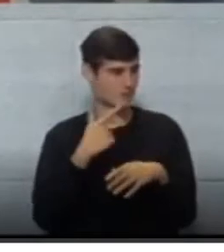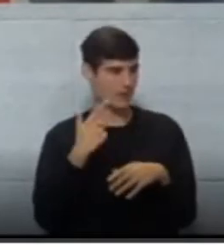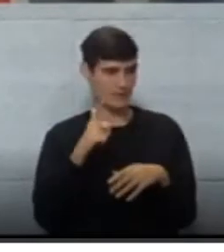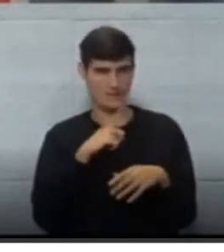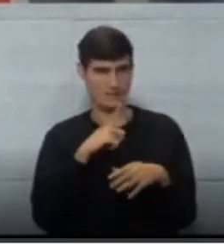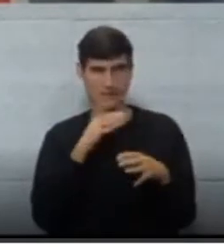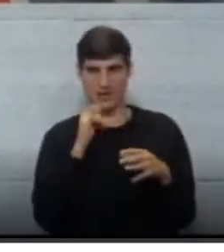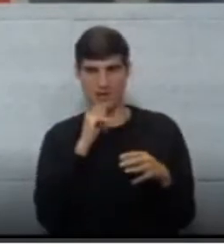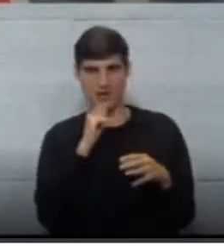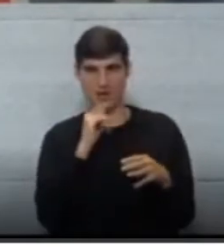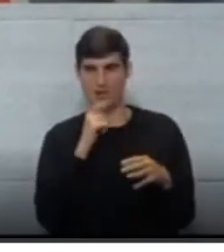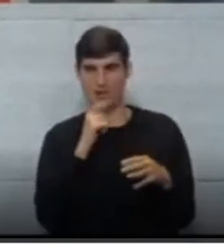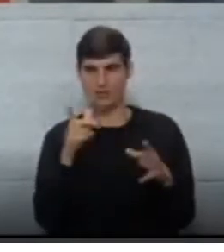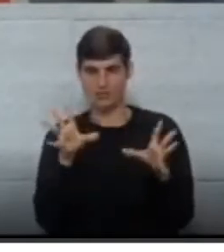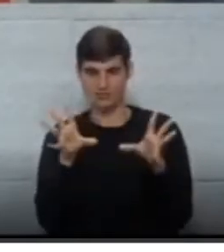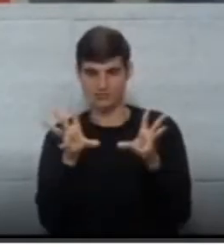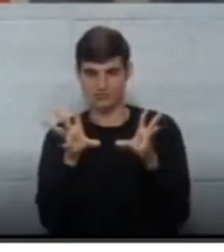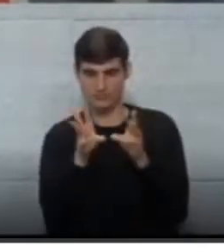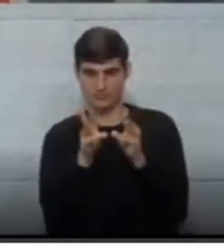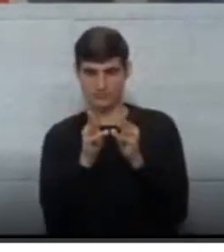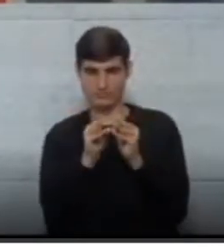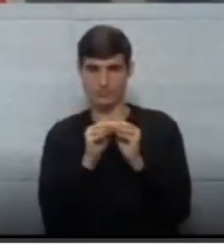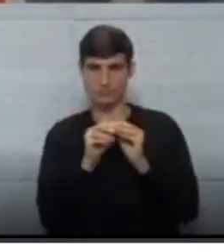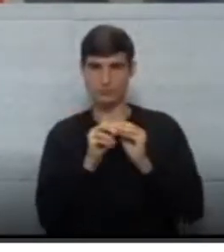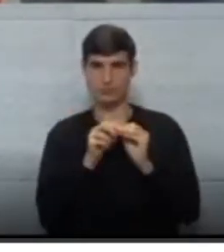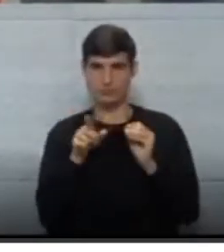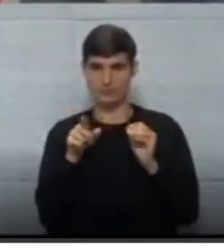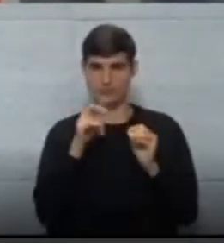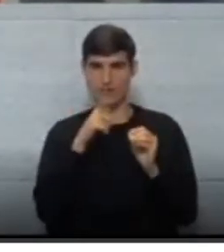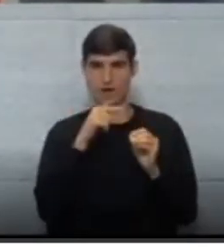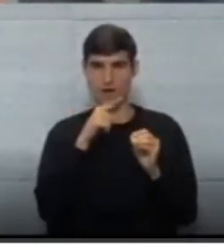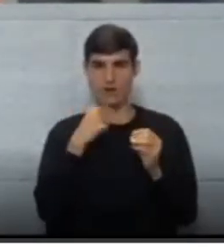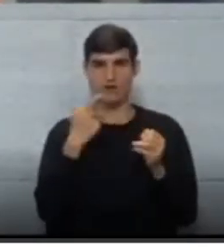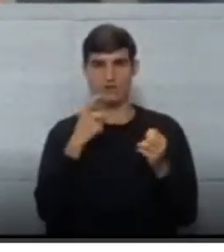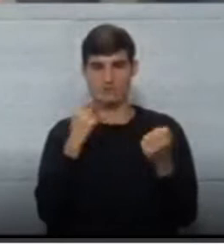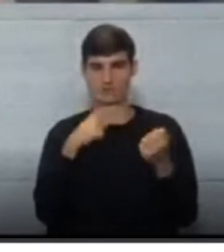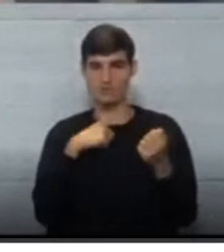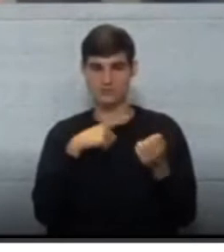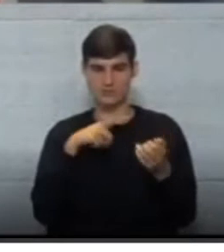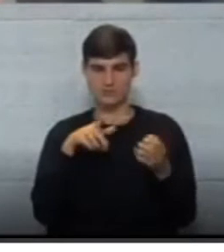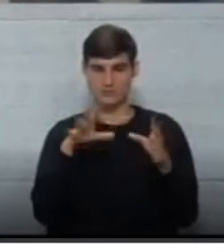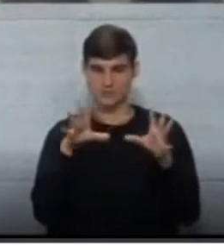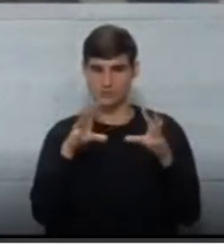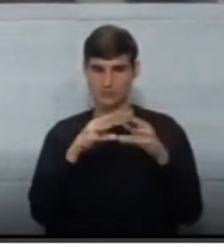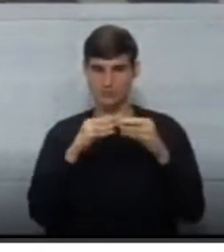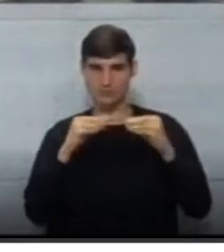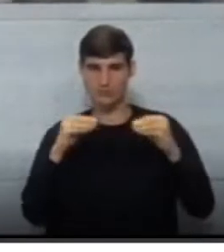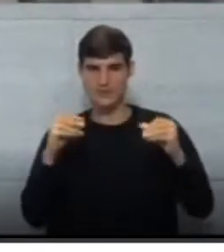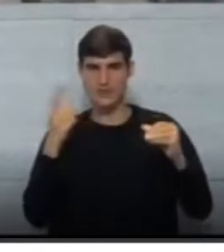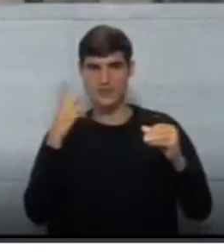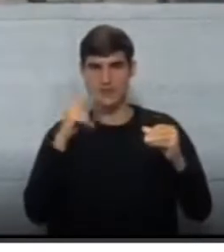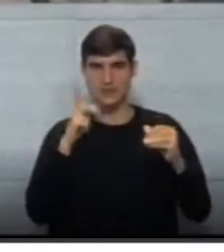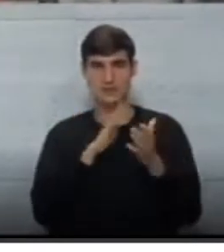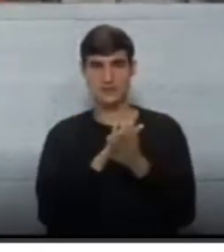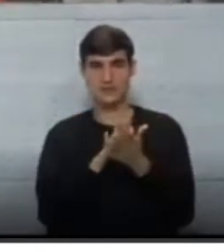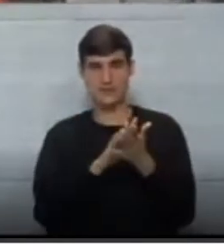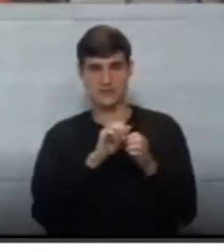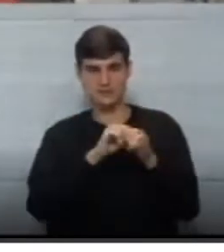esperar secar sem ficar espalhando o material, sem ficar espalhando na amostra.